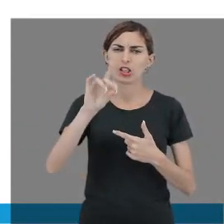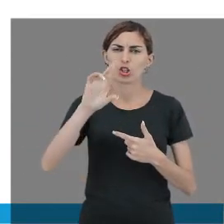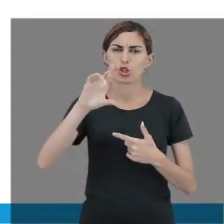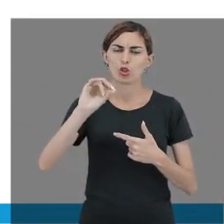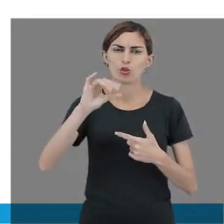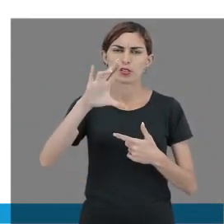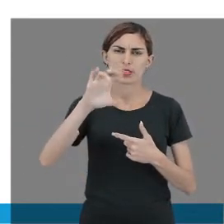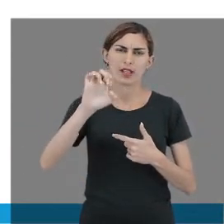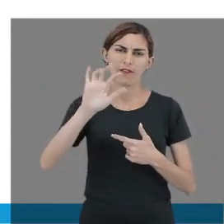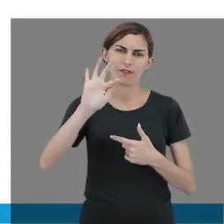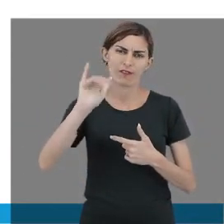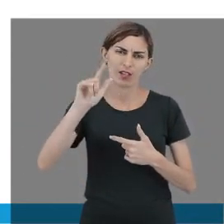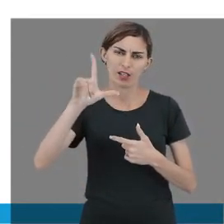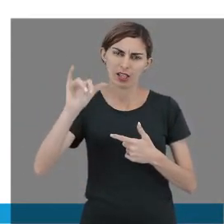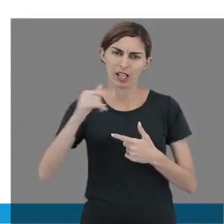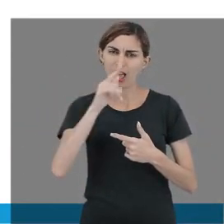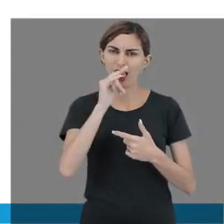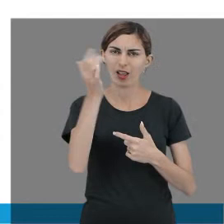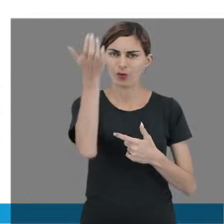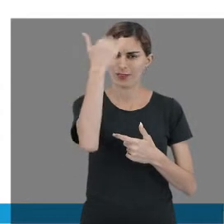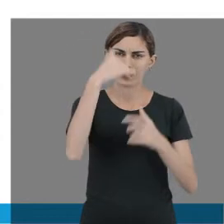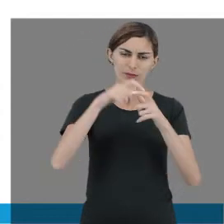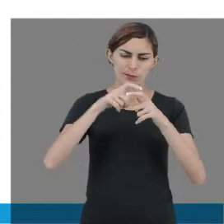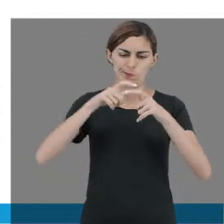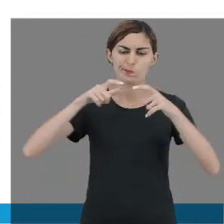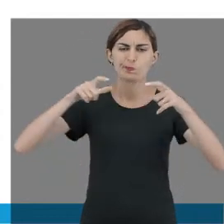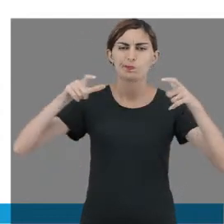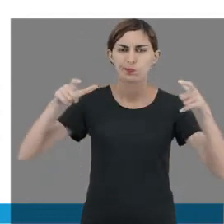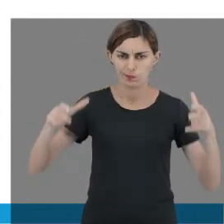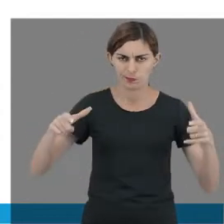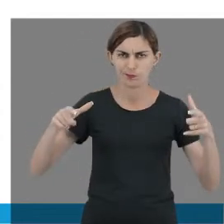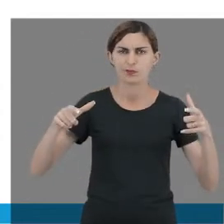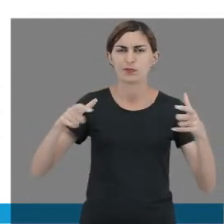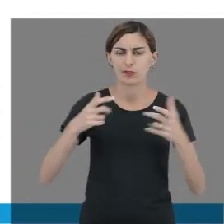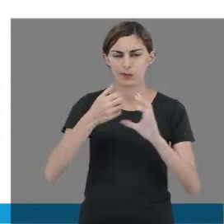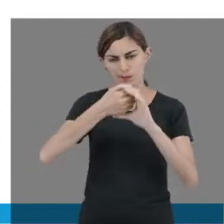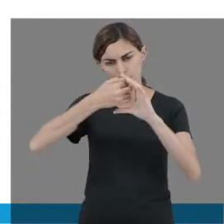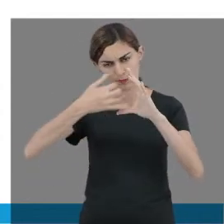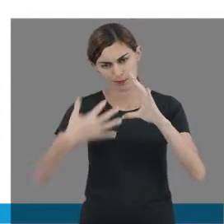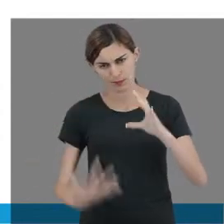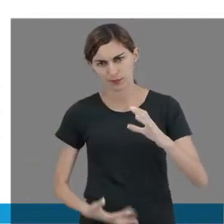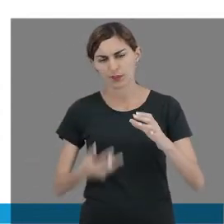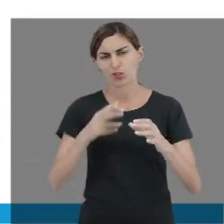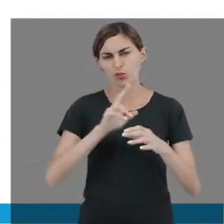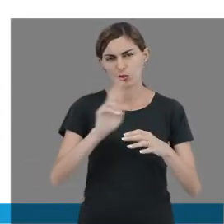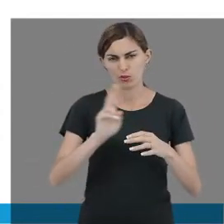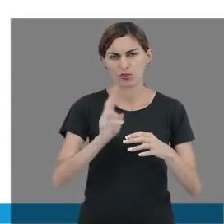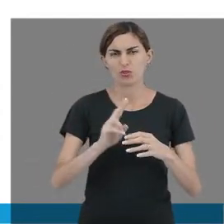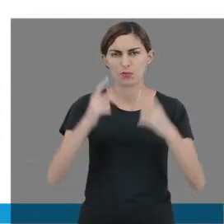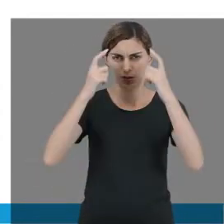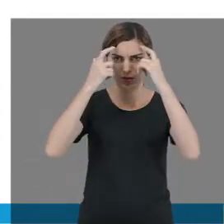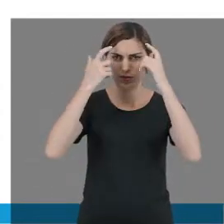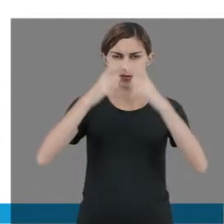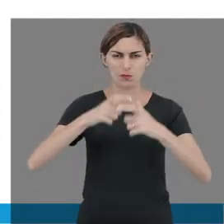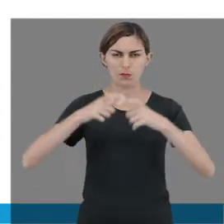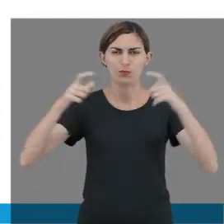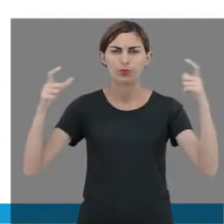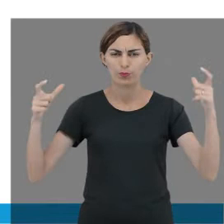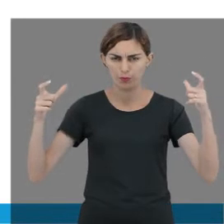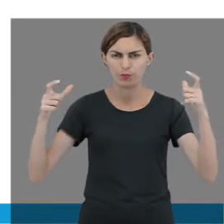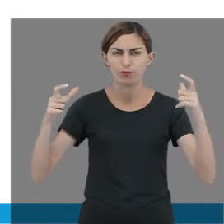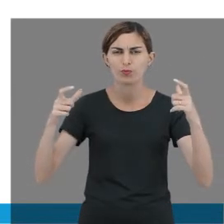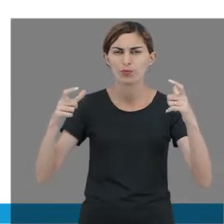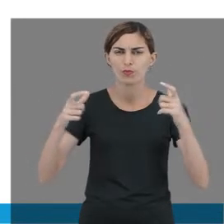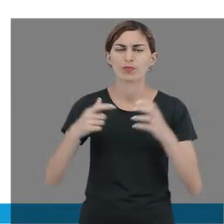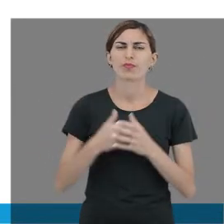pegar um paciente que tenha malformação da fossa posterior, principalmente com características que a gente chama de Dandy-Walker, que é esse ventrículo se comunicando